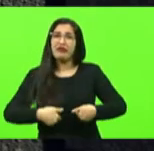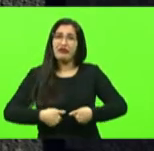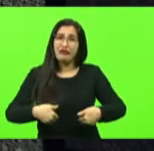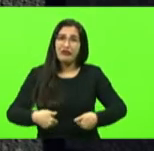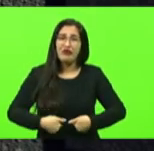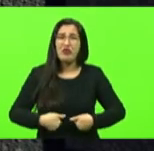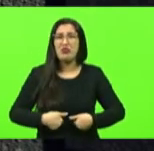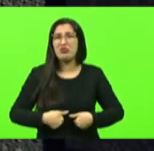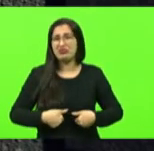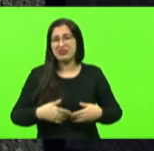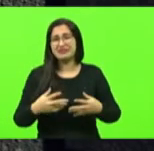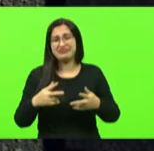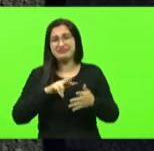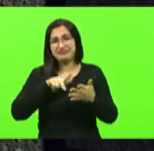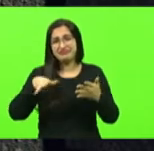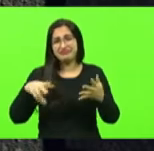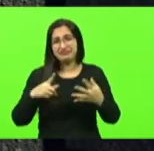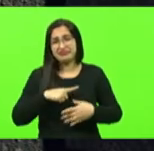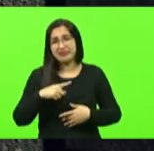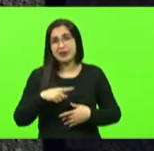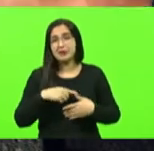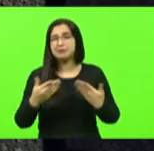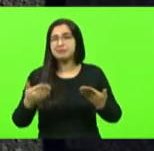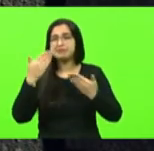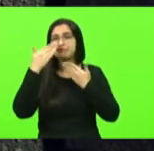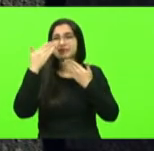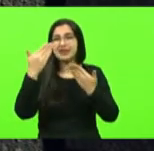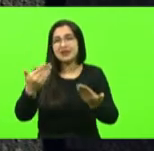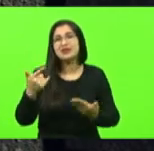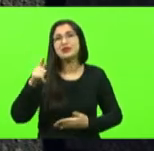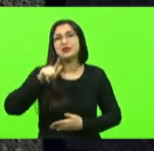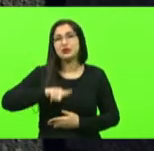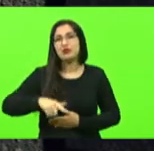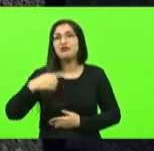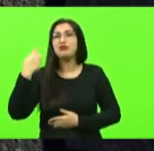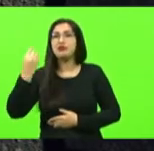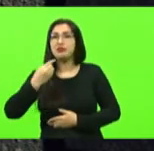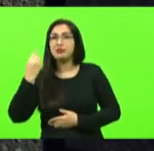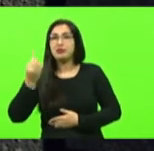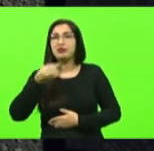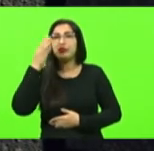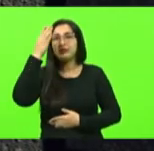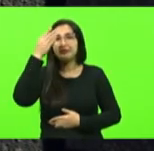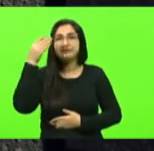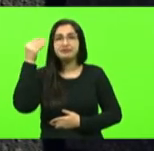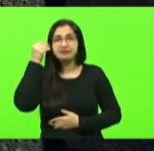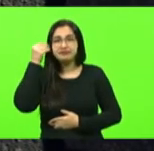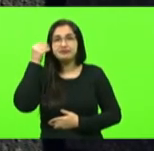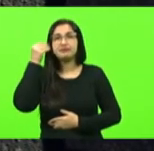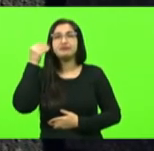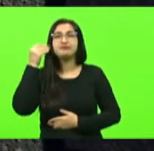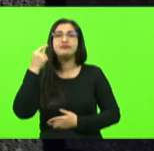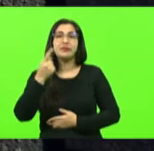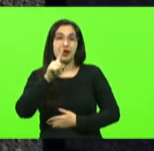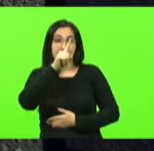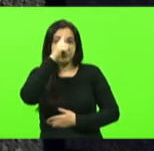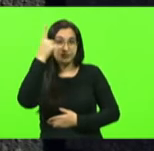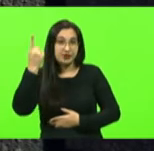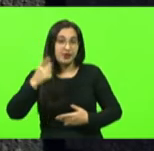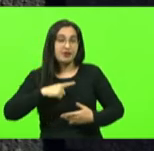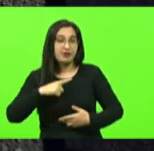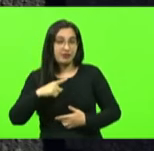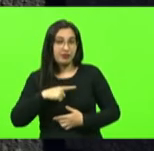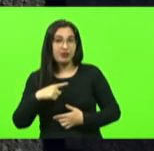mais. Então, queria agradecer de novo à deputada, essa iniciativa, e o MAB